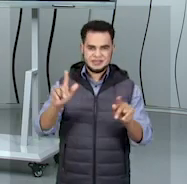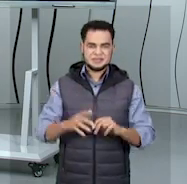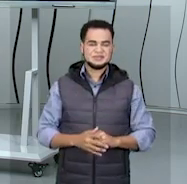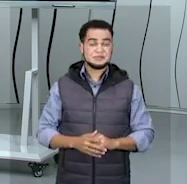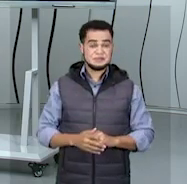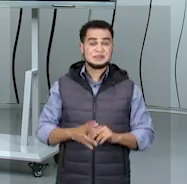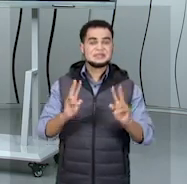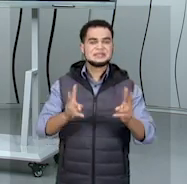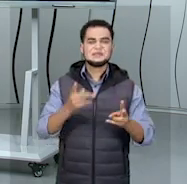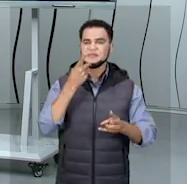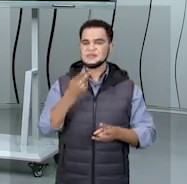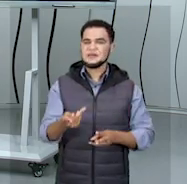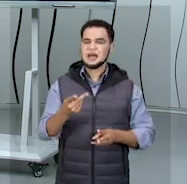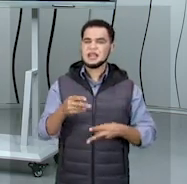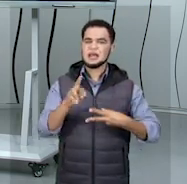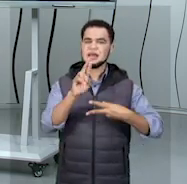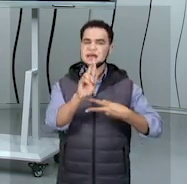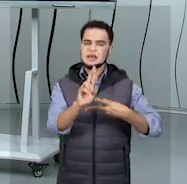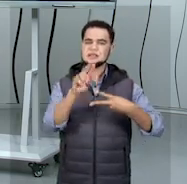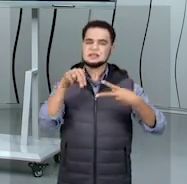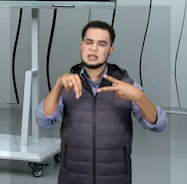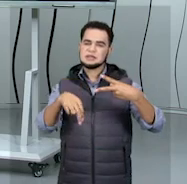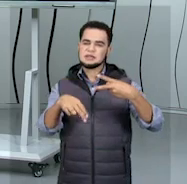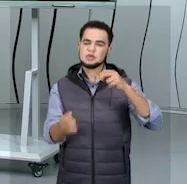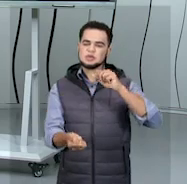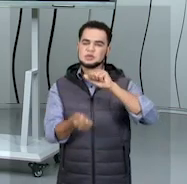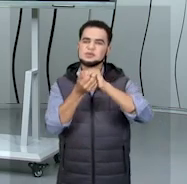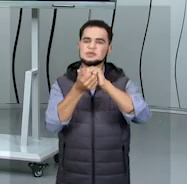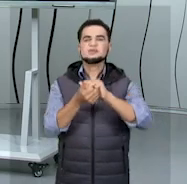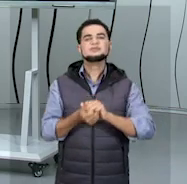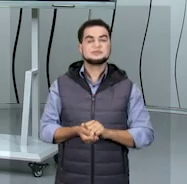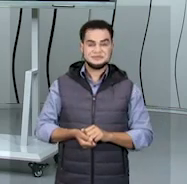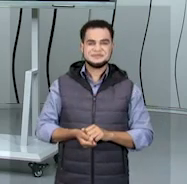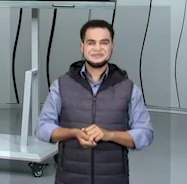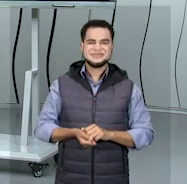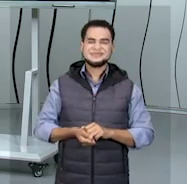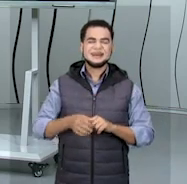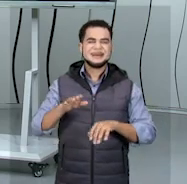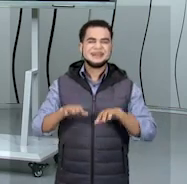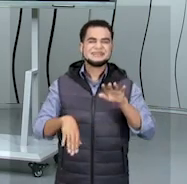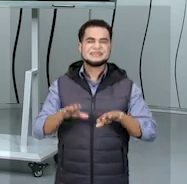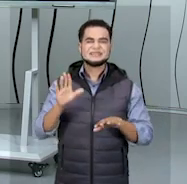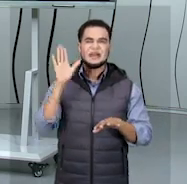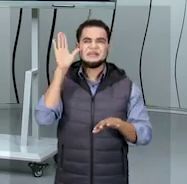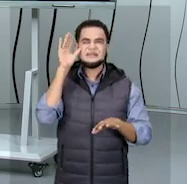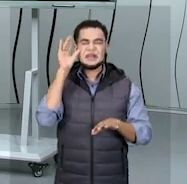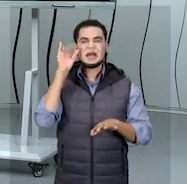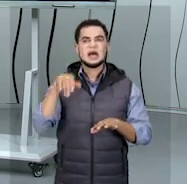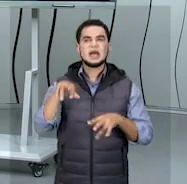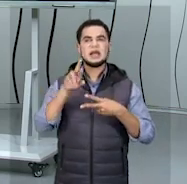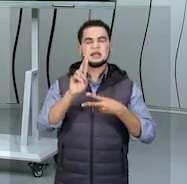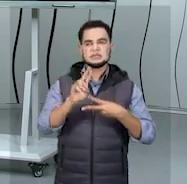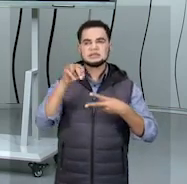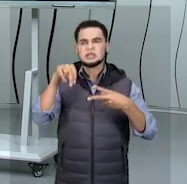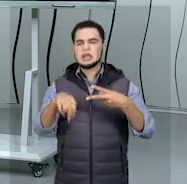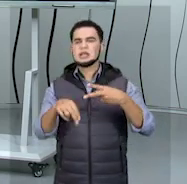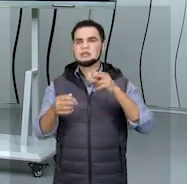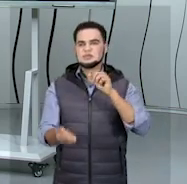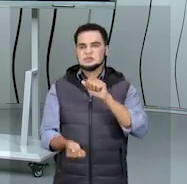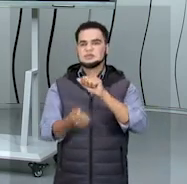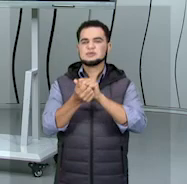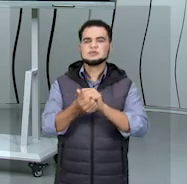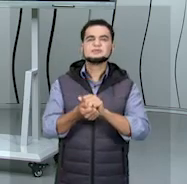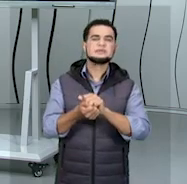fala do realismo junto com o naturalismo, então é muito comum ouvir o realismo acompanhado do